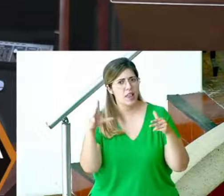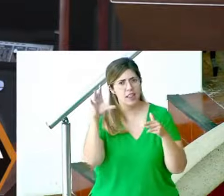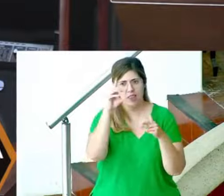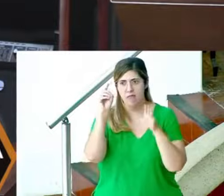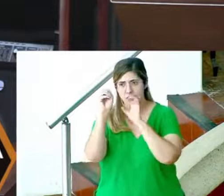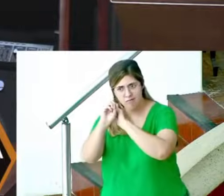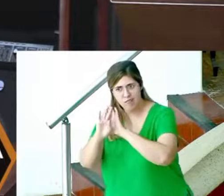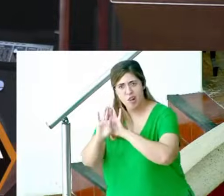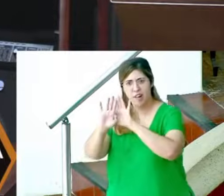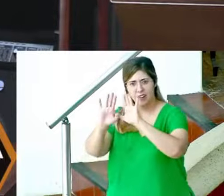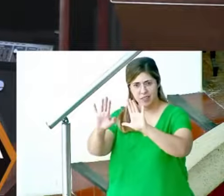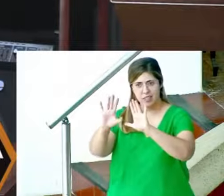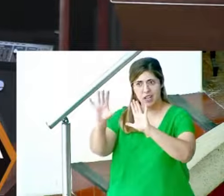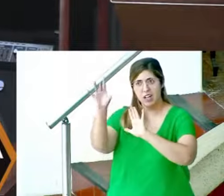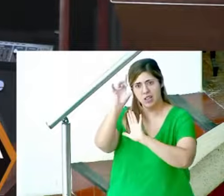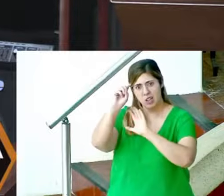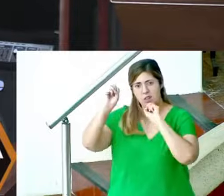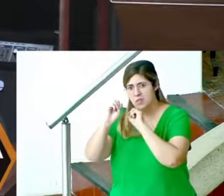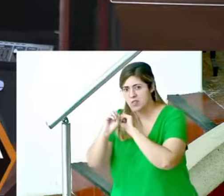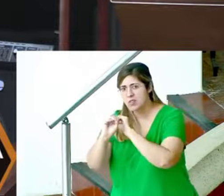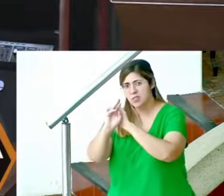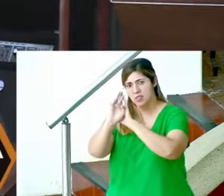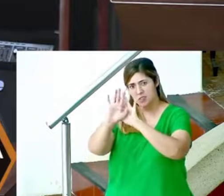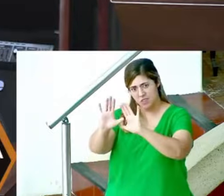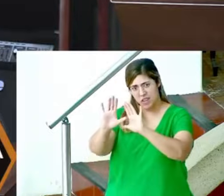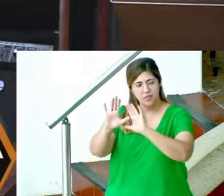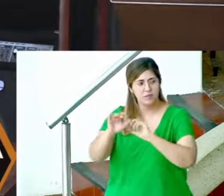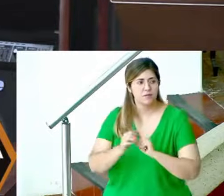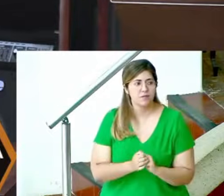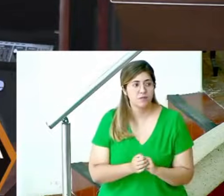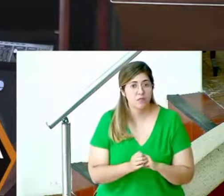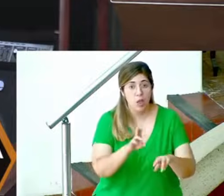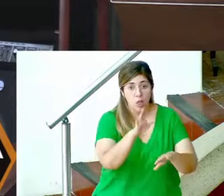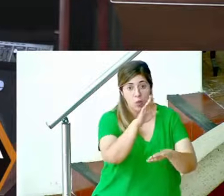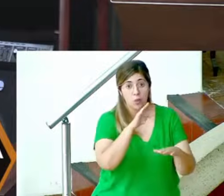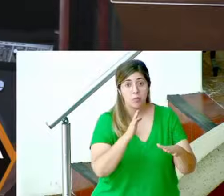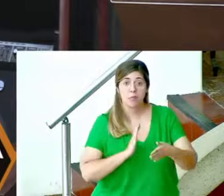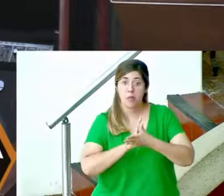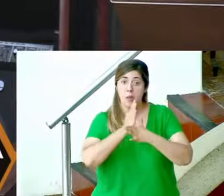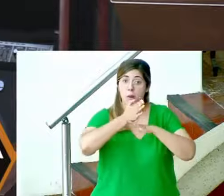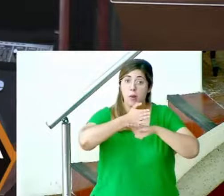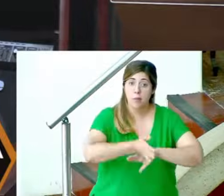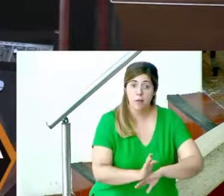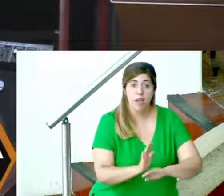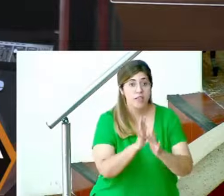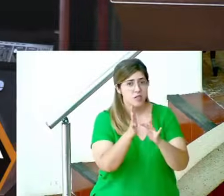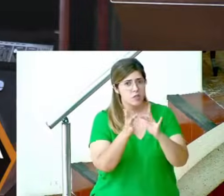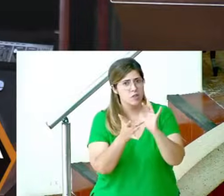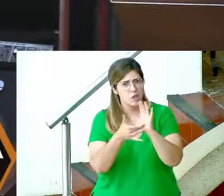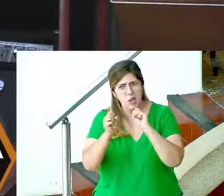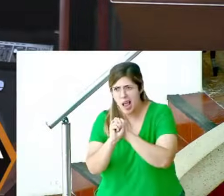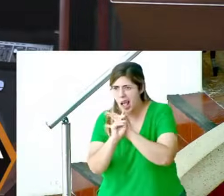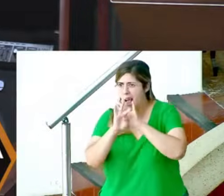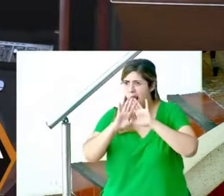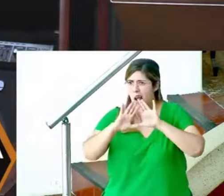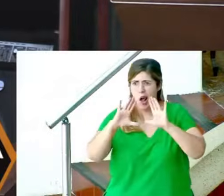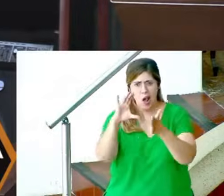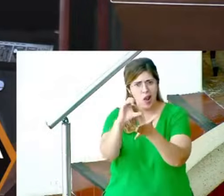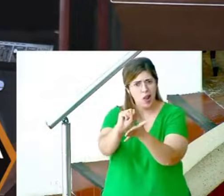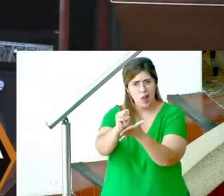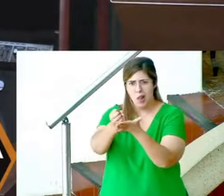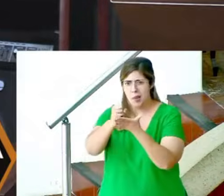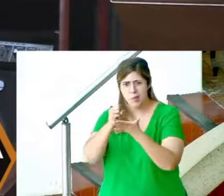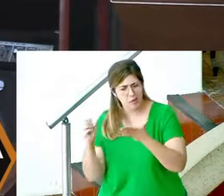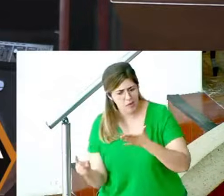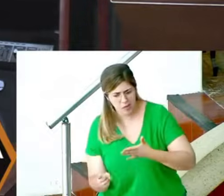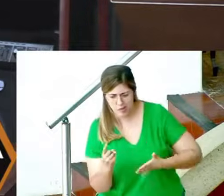glorificado. Seja Deus glorificado. Por meio de Jesus Cristo, a quem pertence a glória e o domínio pelos séculos dos